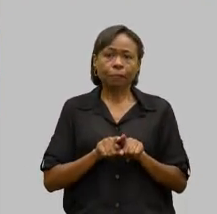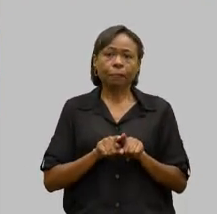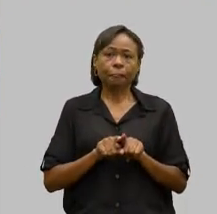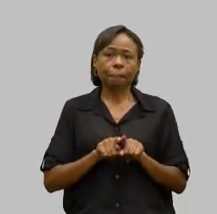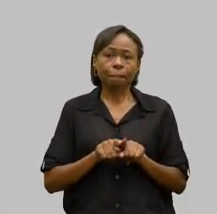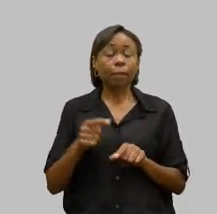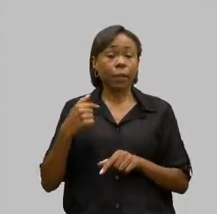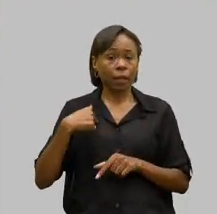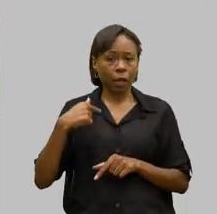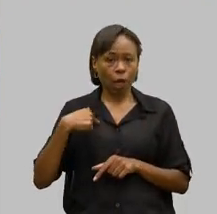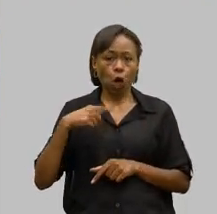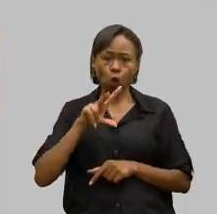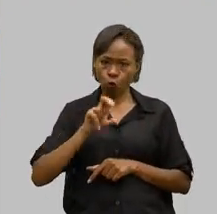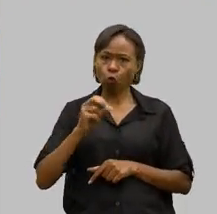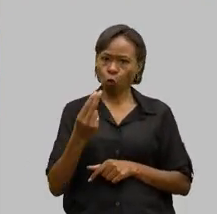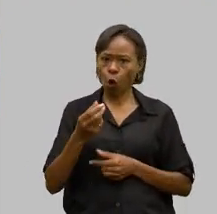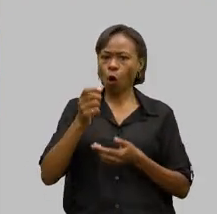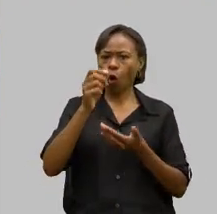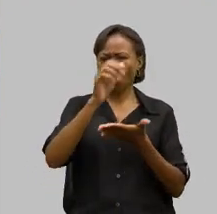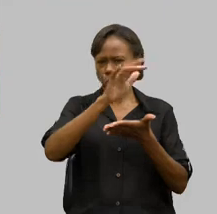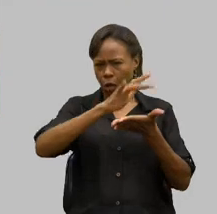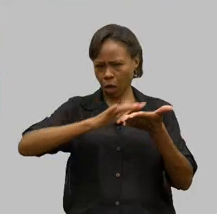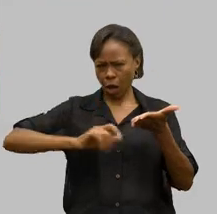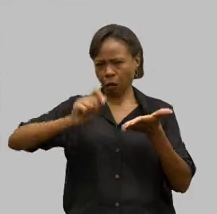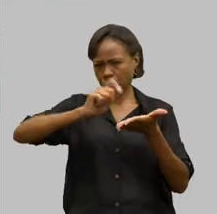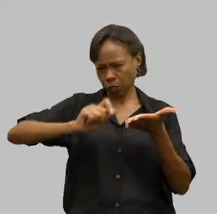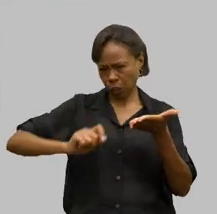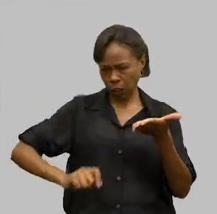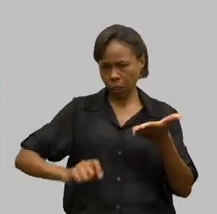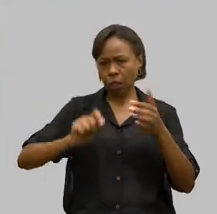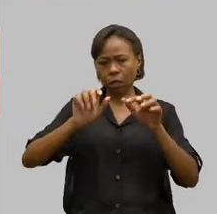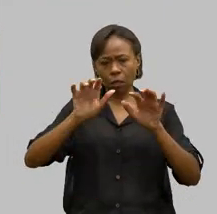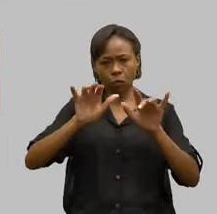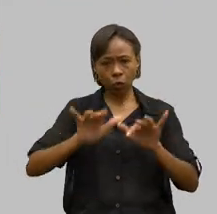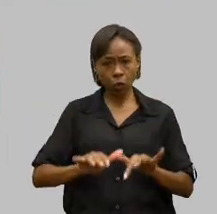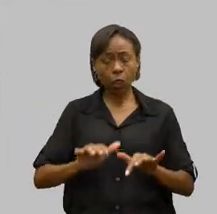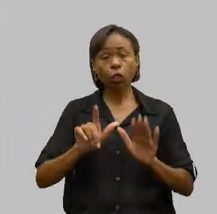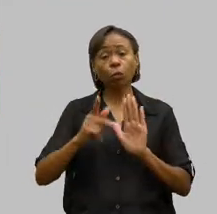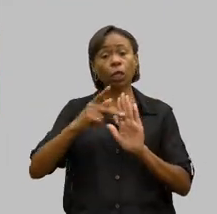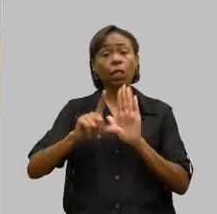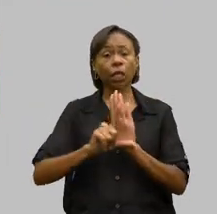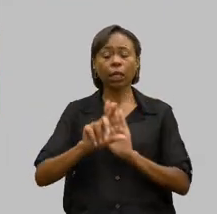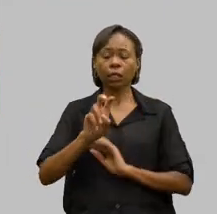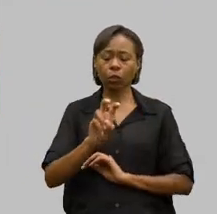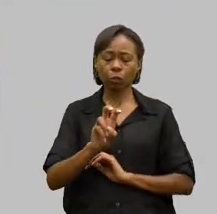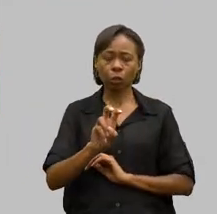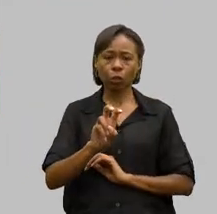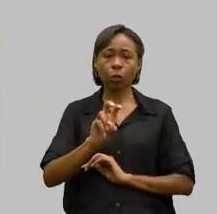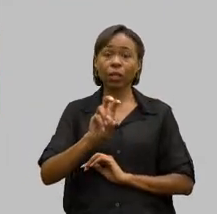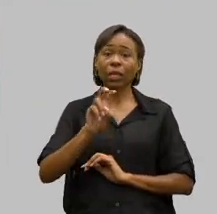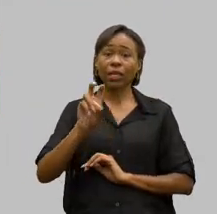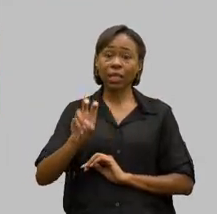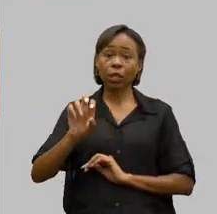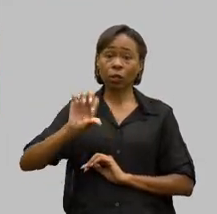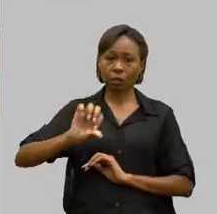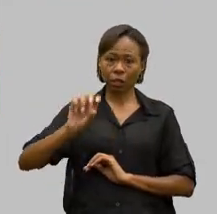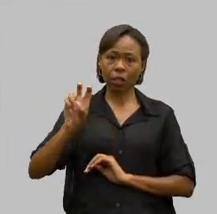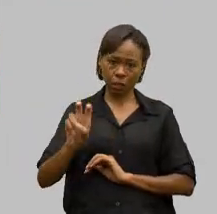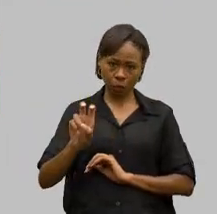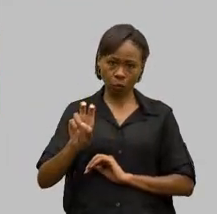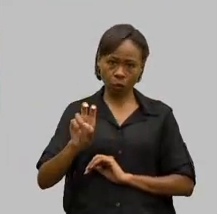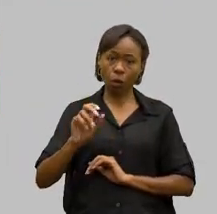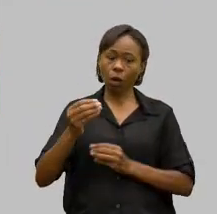eu farei por escrito os questionamentos em relação ao projeto de lei 5.595 à